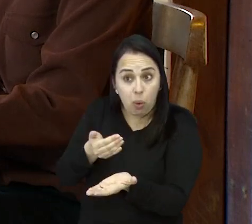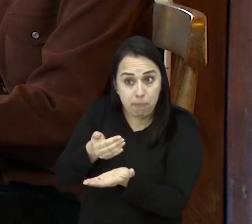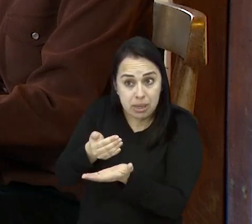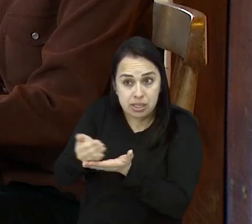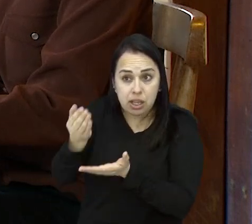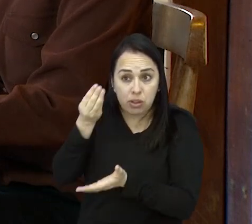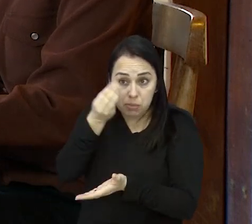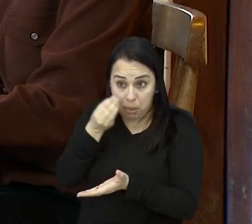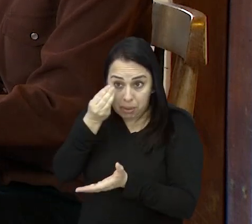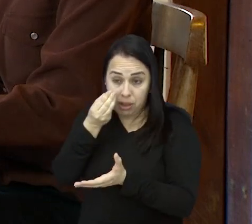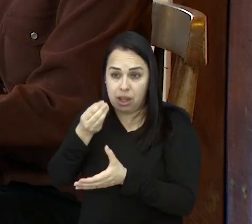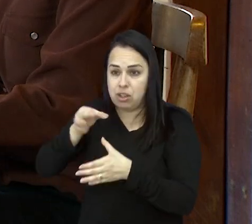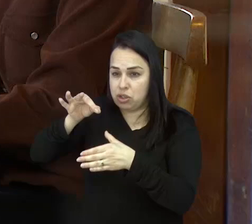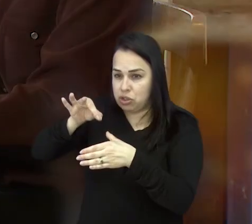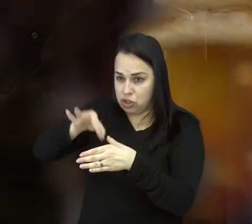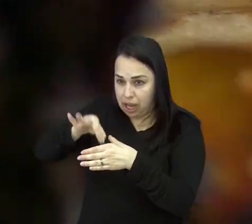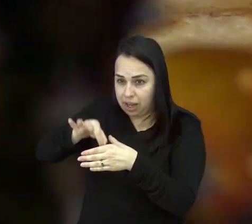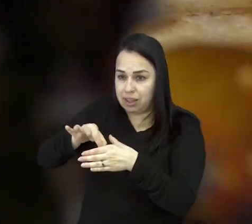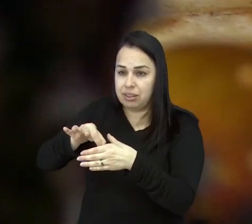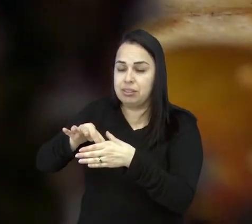chá, a infusão a frio é bem recomendado.